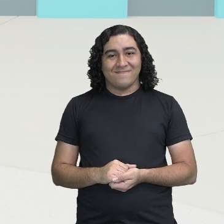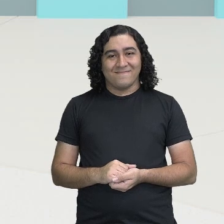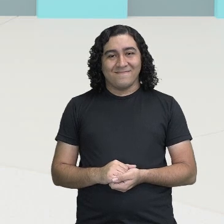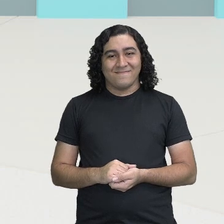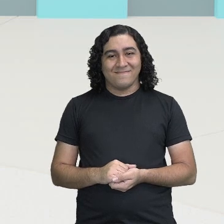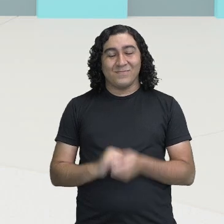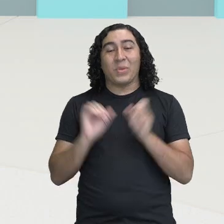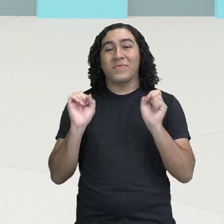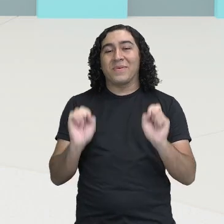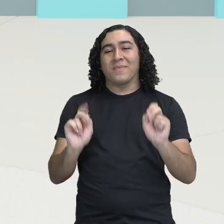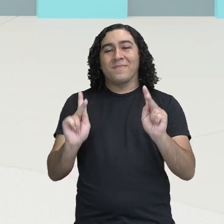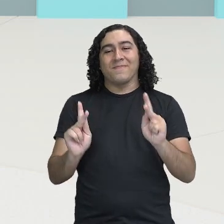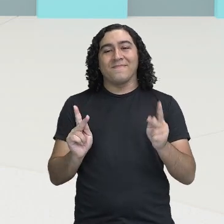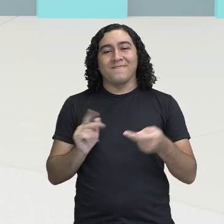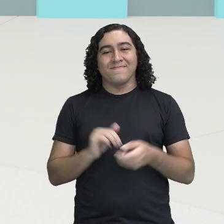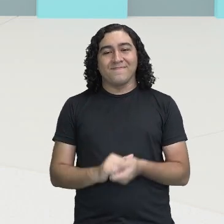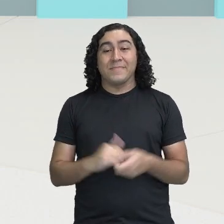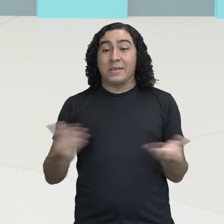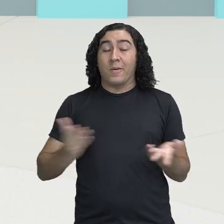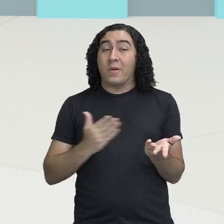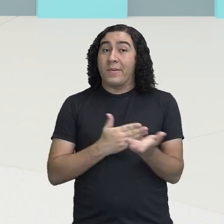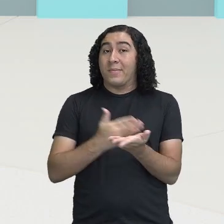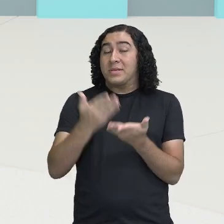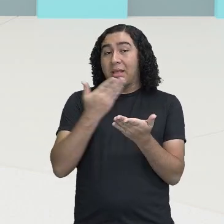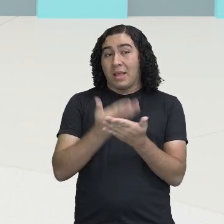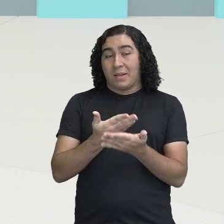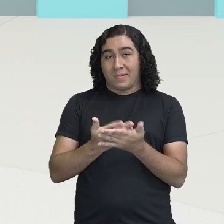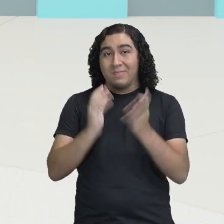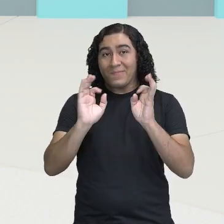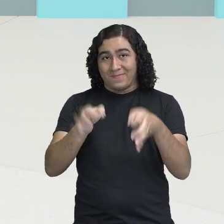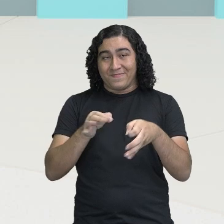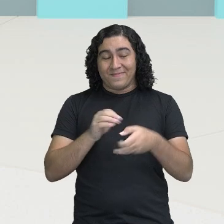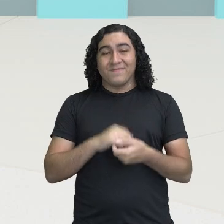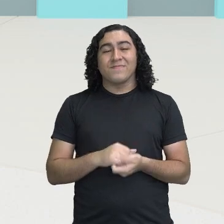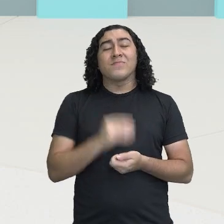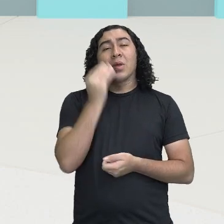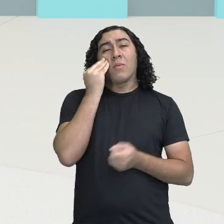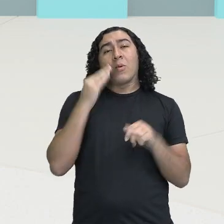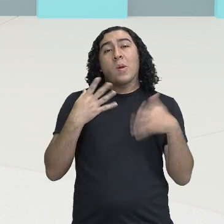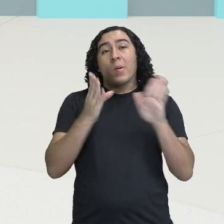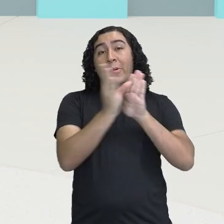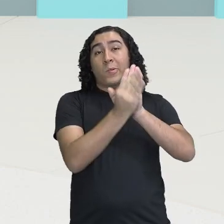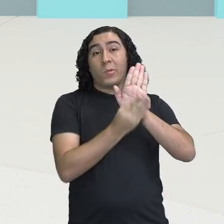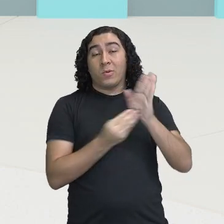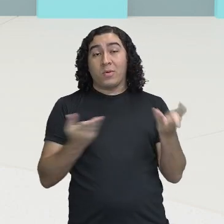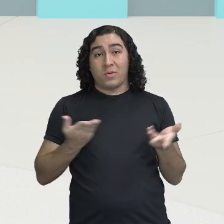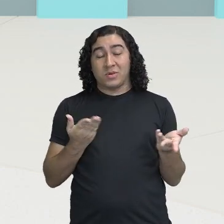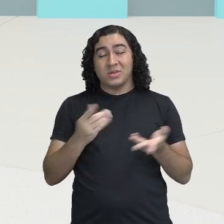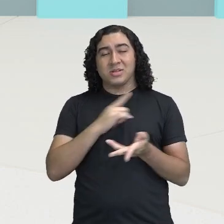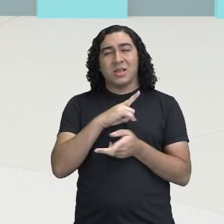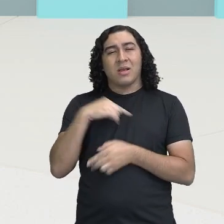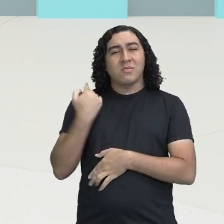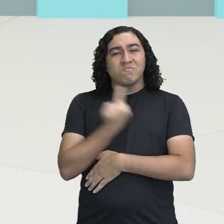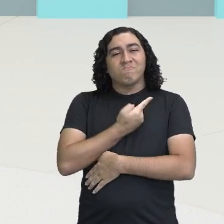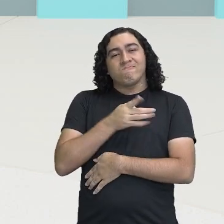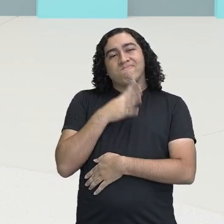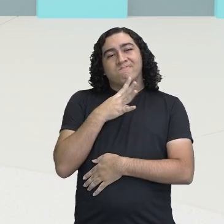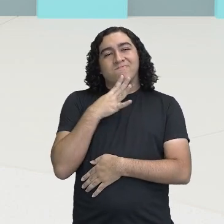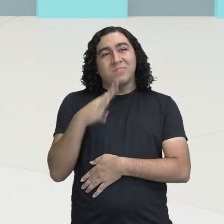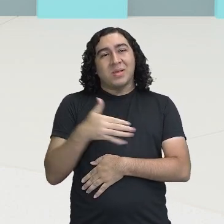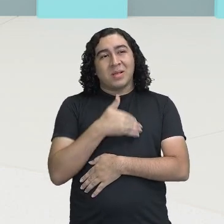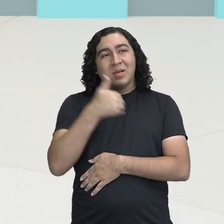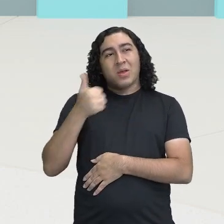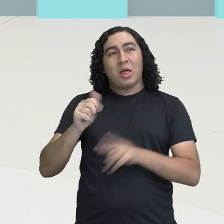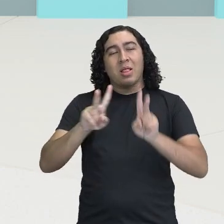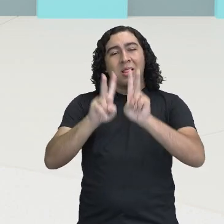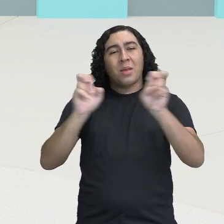Muito bem! Vamos então iniciar nossa aula. Veremos que temos hoje que conhecer um pouco com